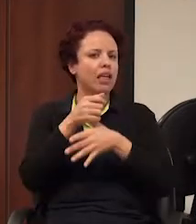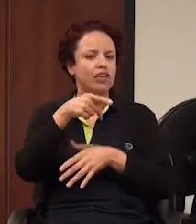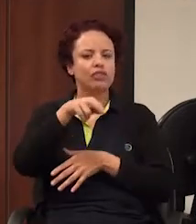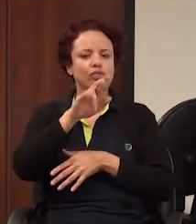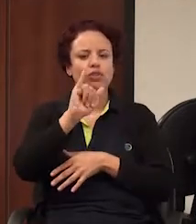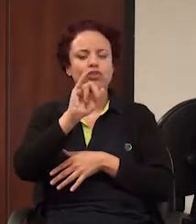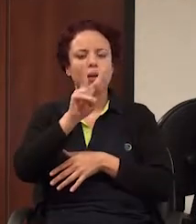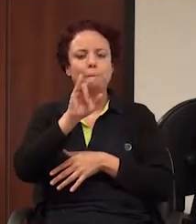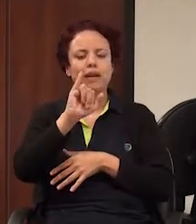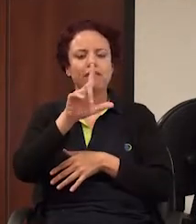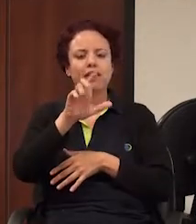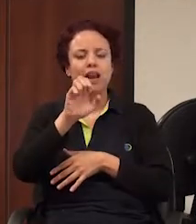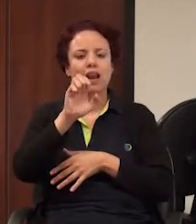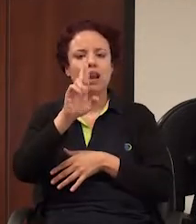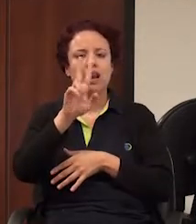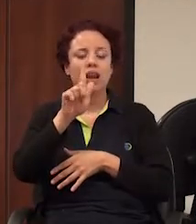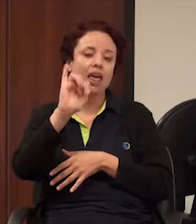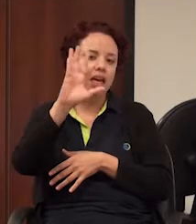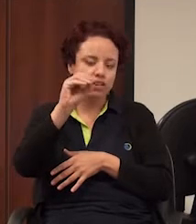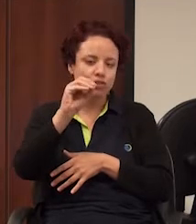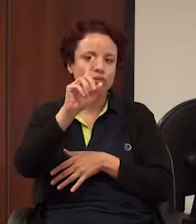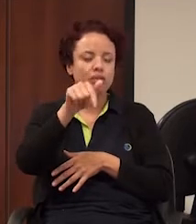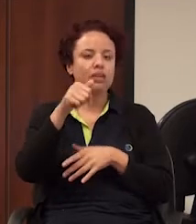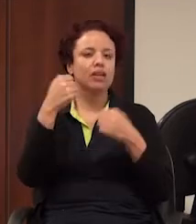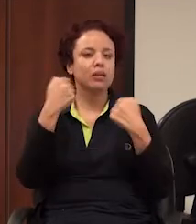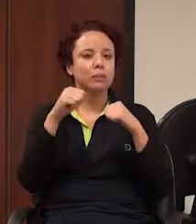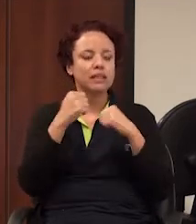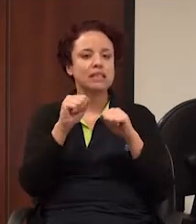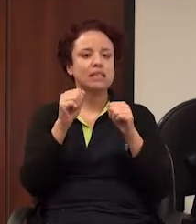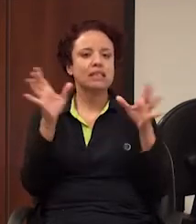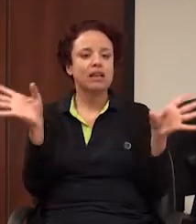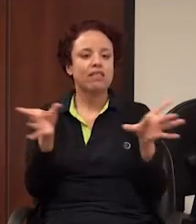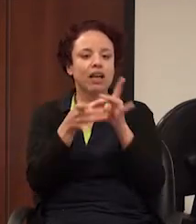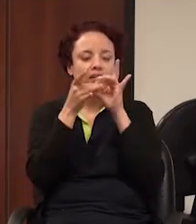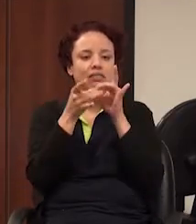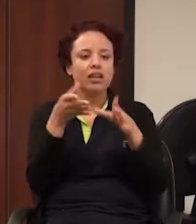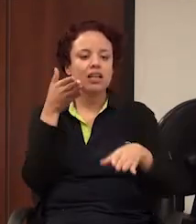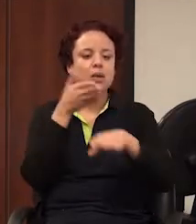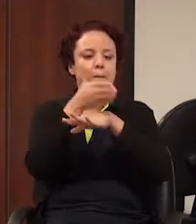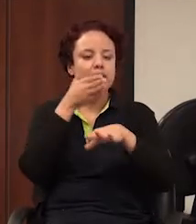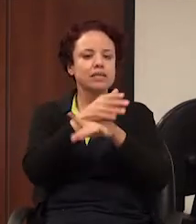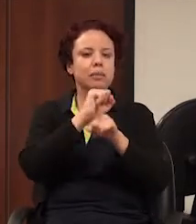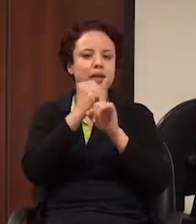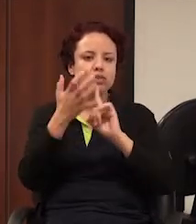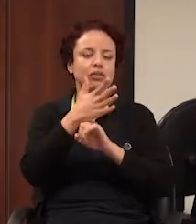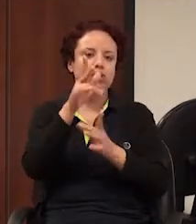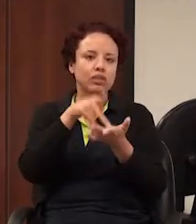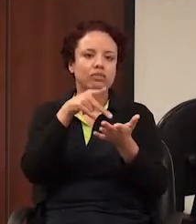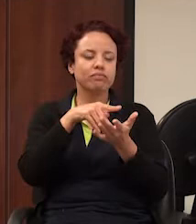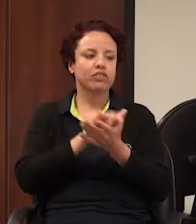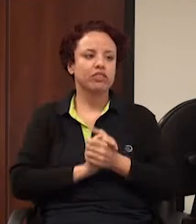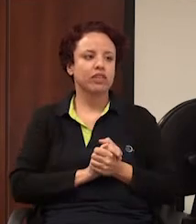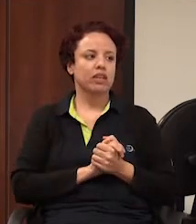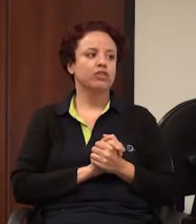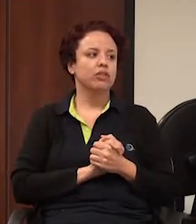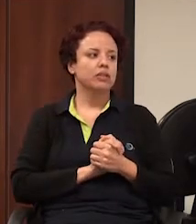para poder estar devidamente integradas e participando da sociedade.